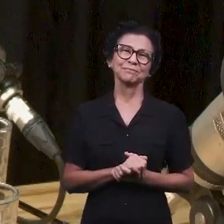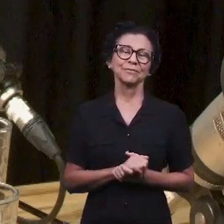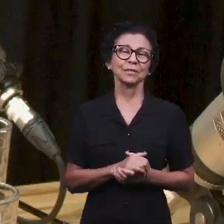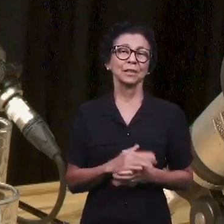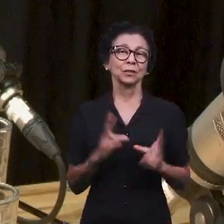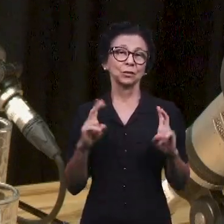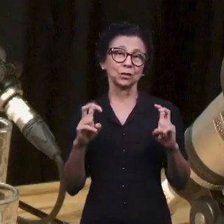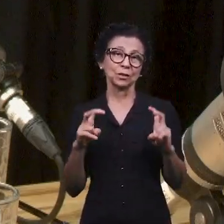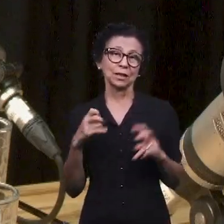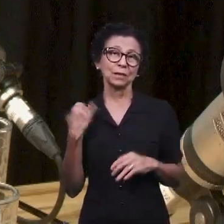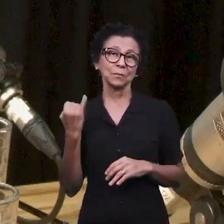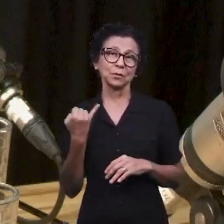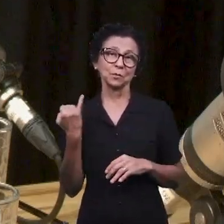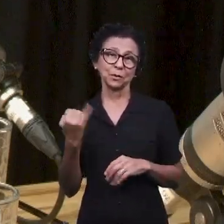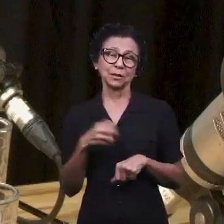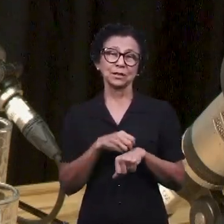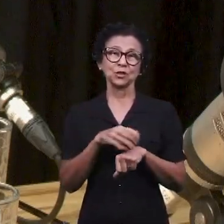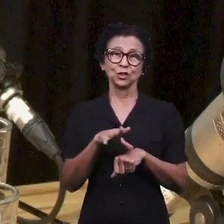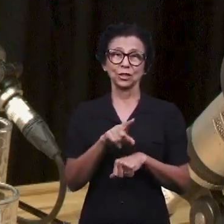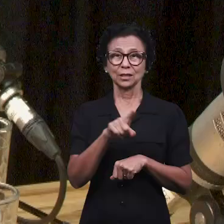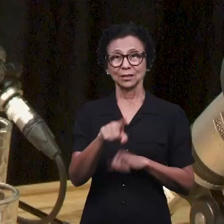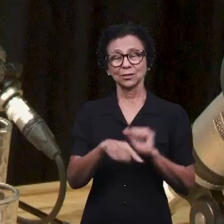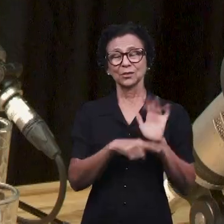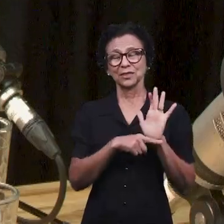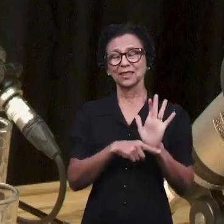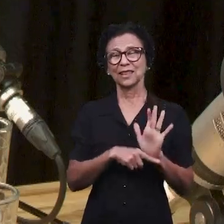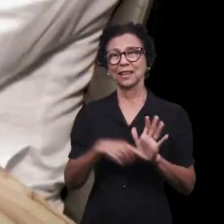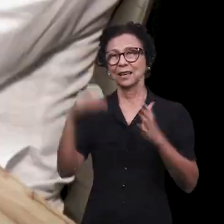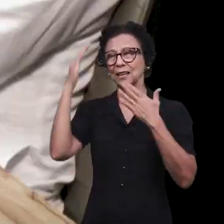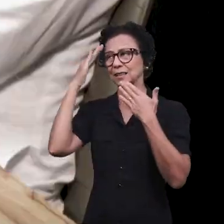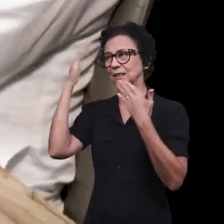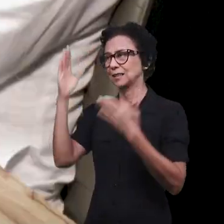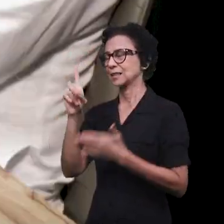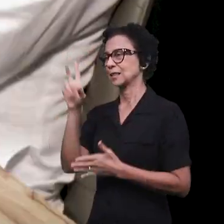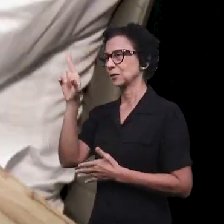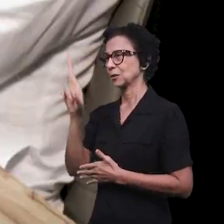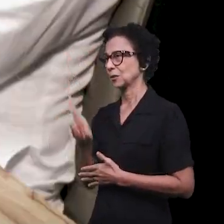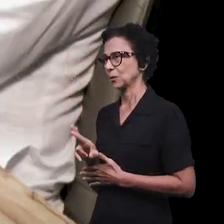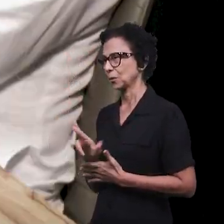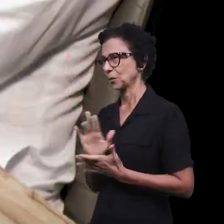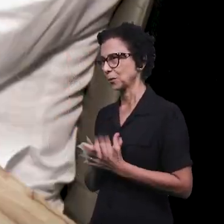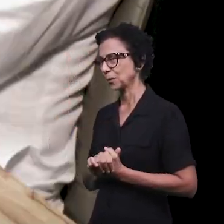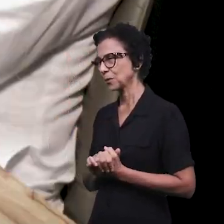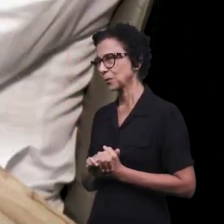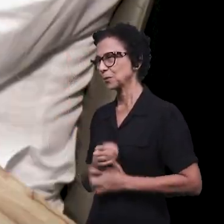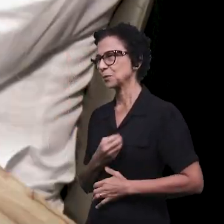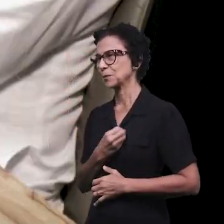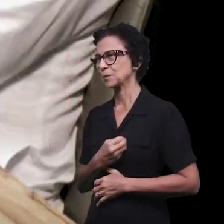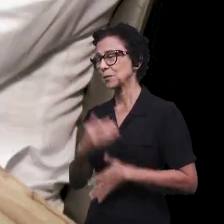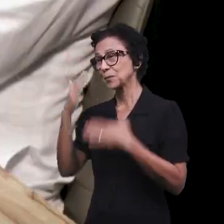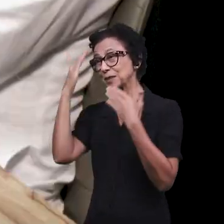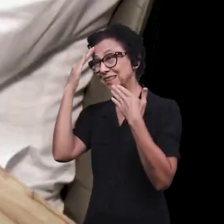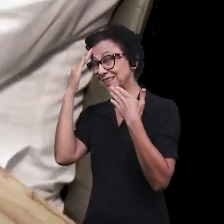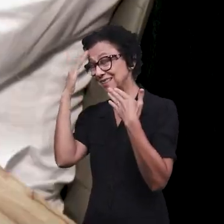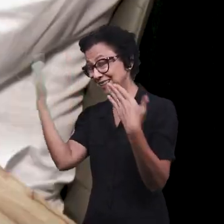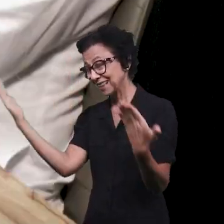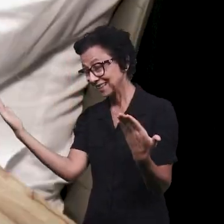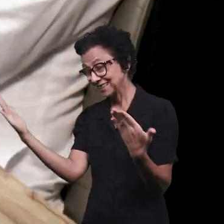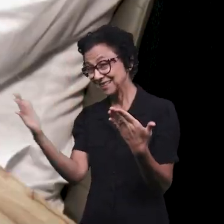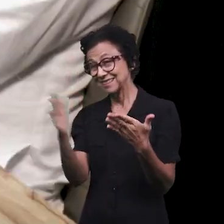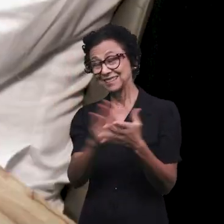que você hoje seja abençoado com essa palavra. Quero te agradecer, doutor Isaac, pela presença aqui. Muito obrigada pelo